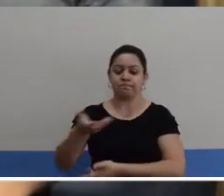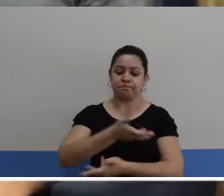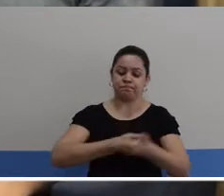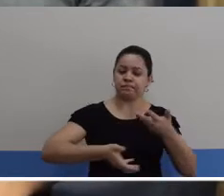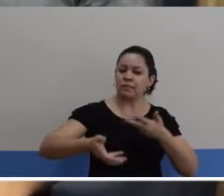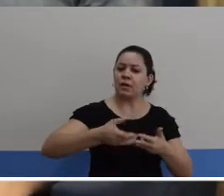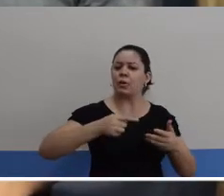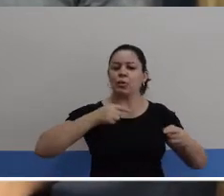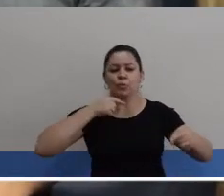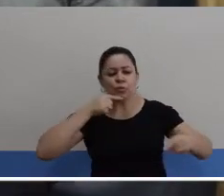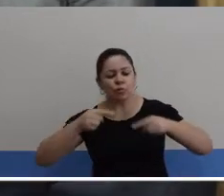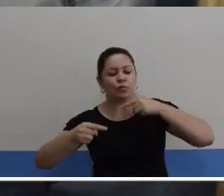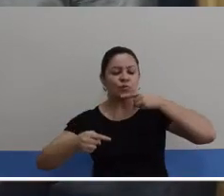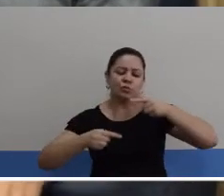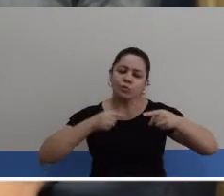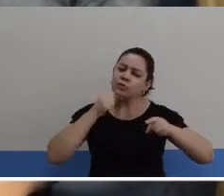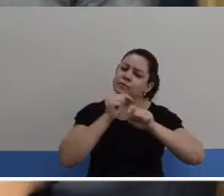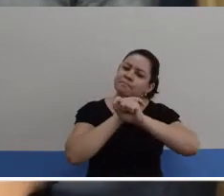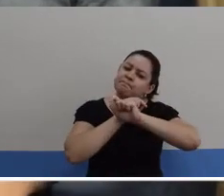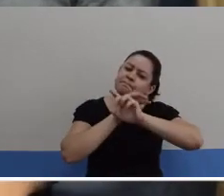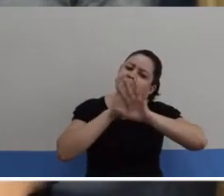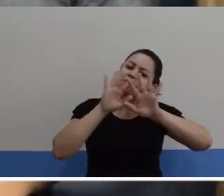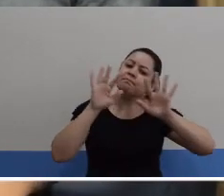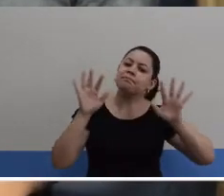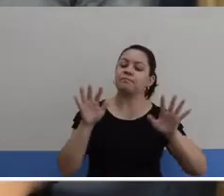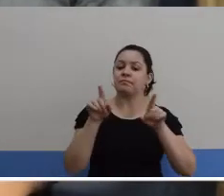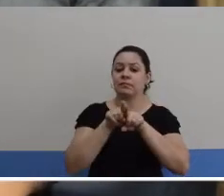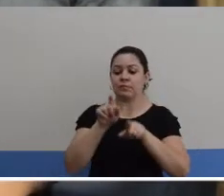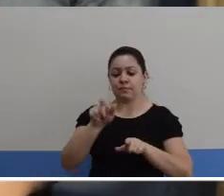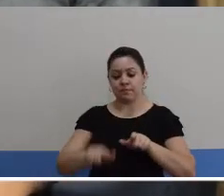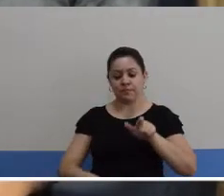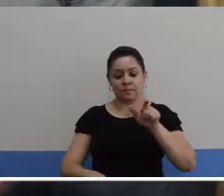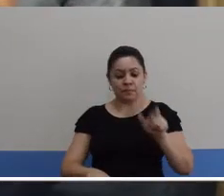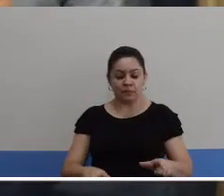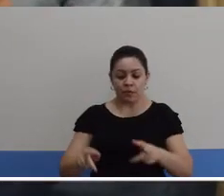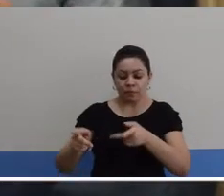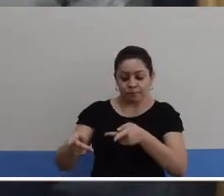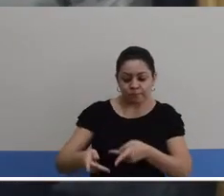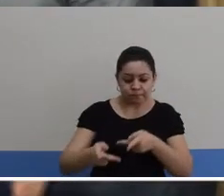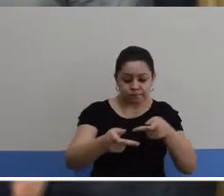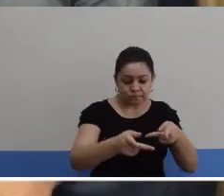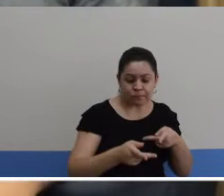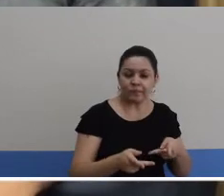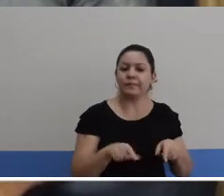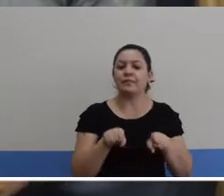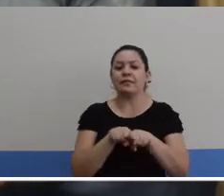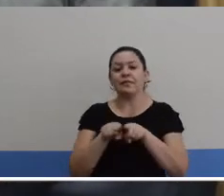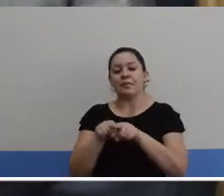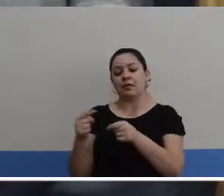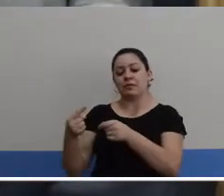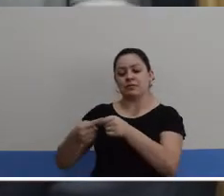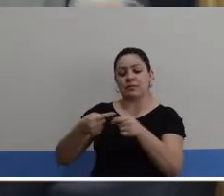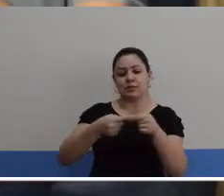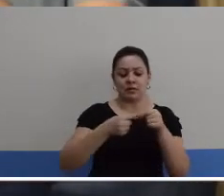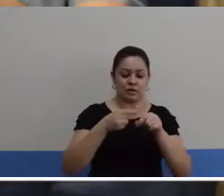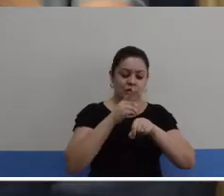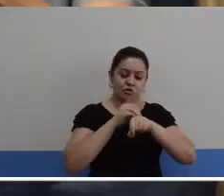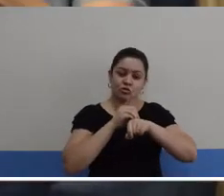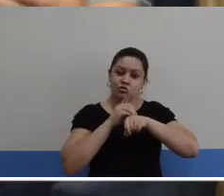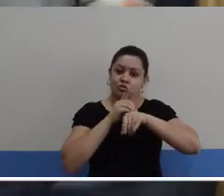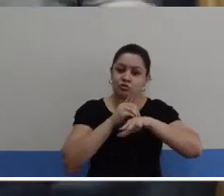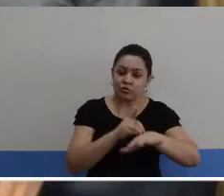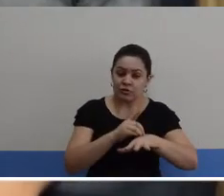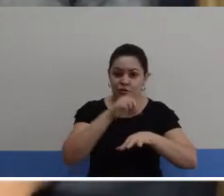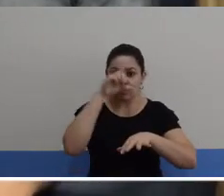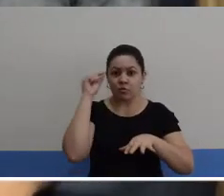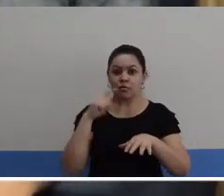as dúvidas juntamente com os nossos convidados. Acolhemos então todos os municípios, a Diocese de Guarapuava,